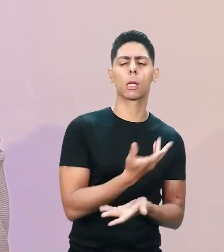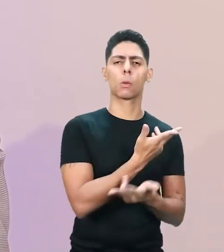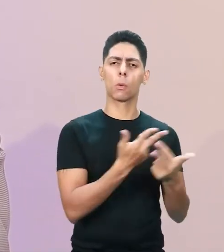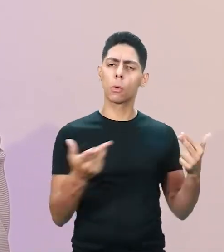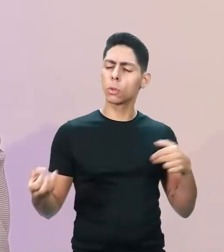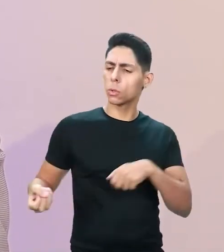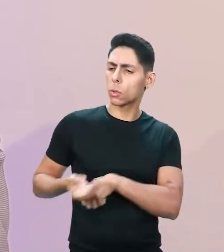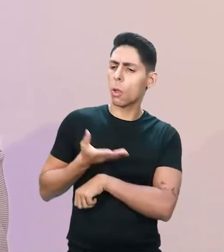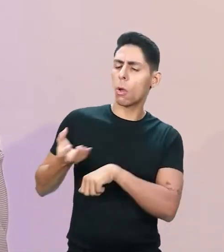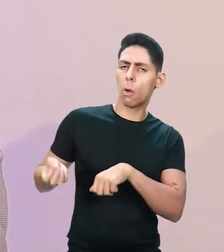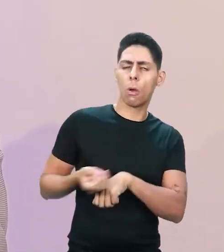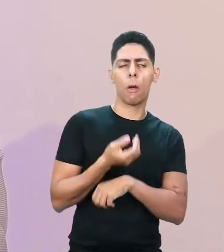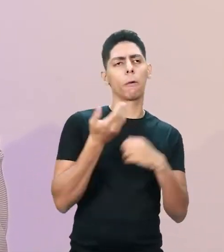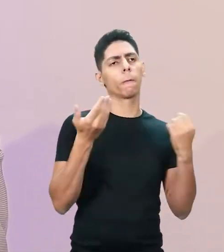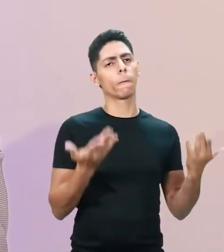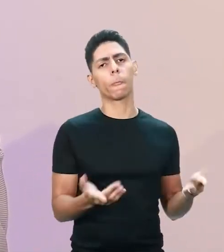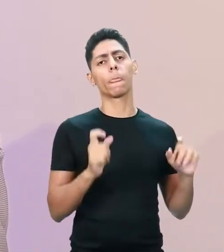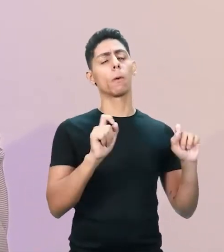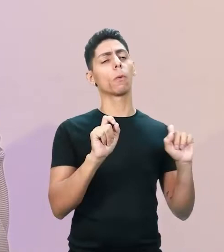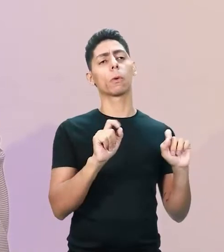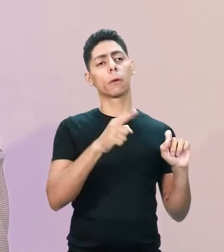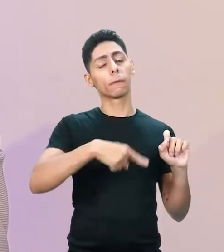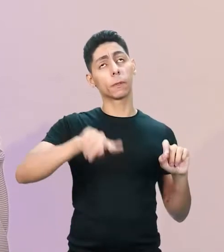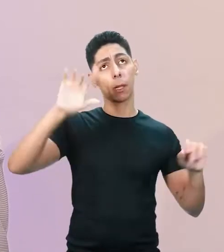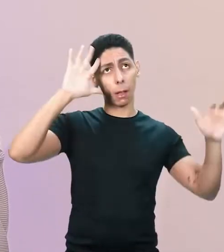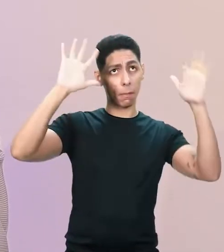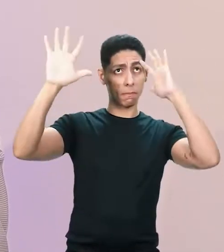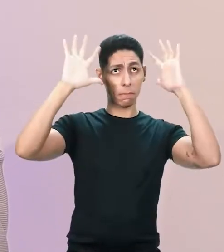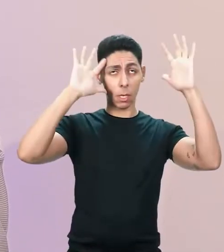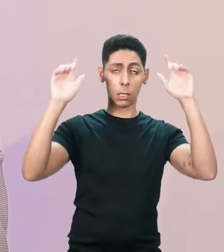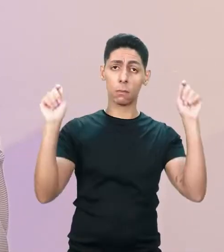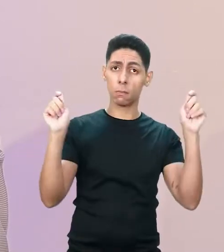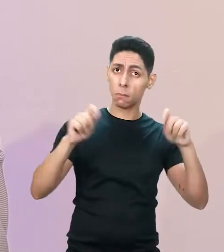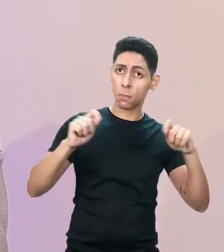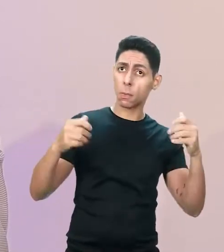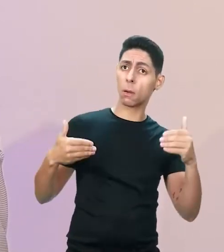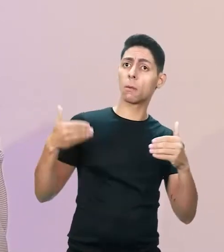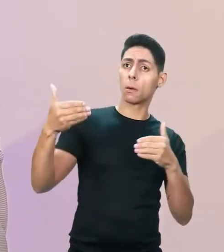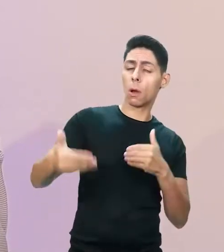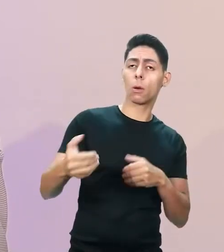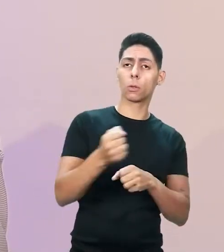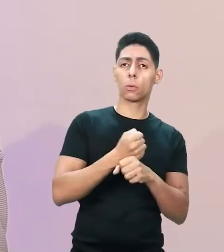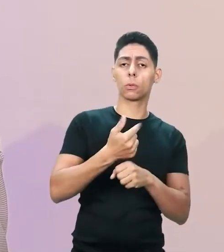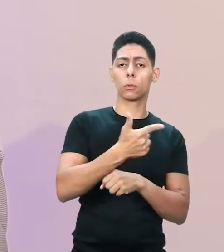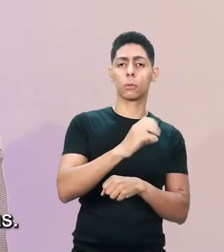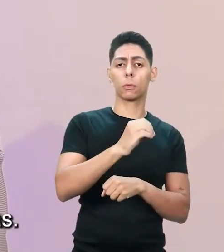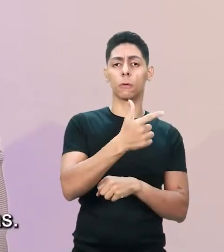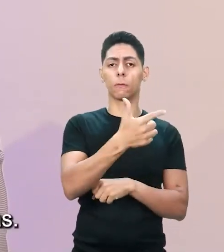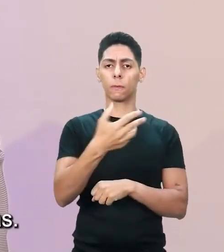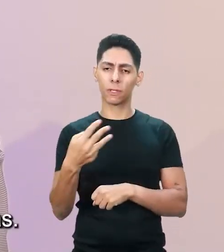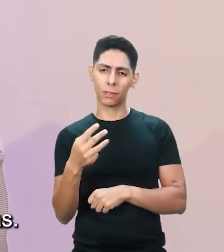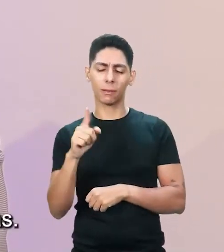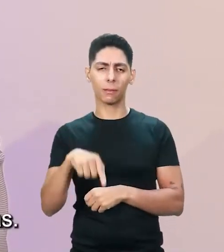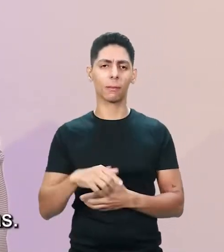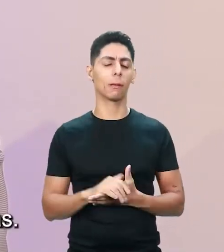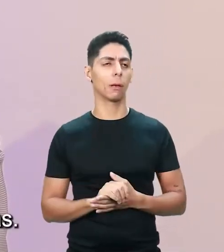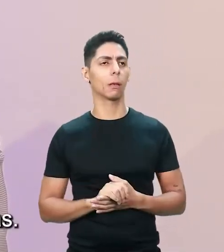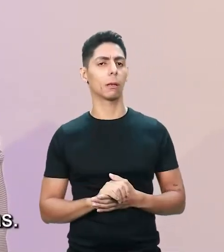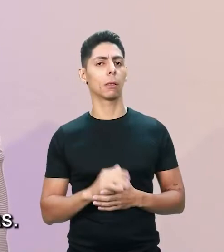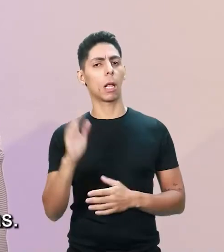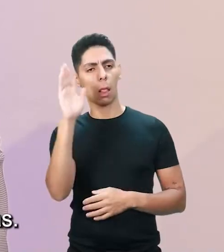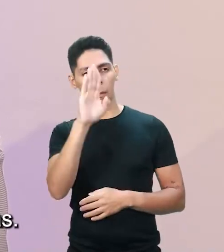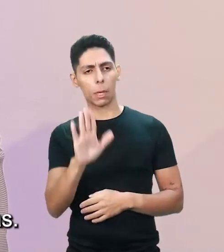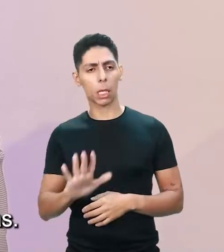notícias novas, enfim. O que é que você está pensando aí para o próximo 2023? Certamente o Brasil com um